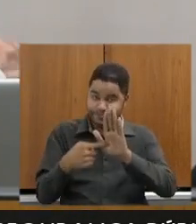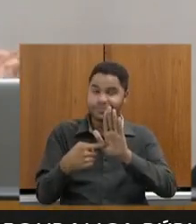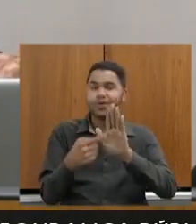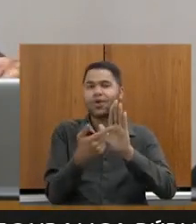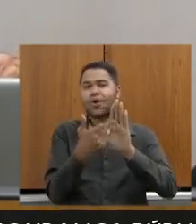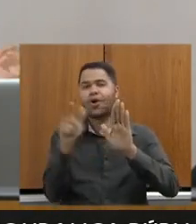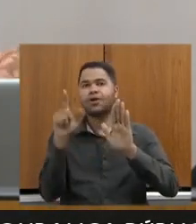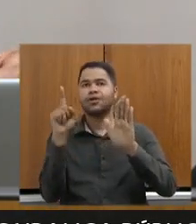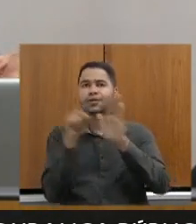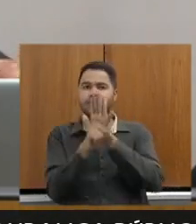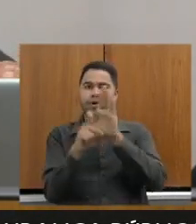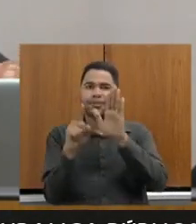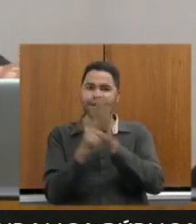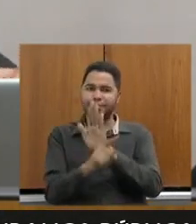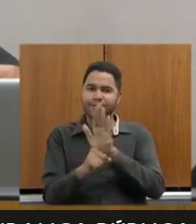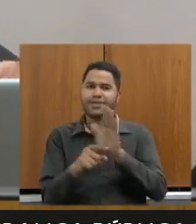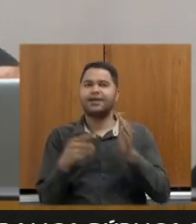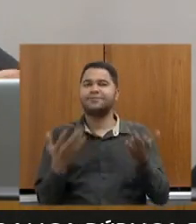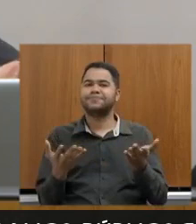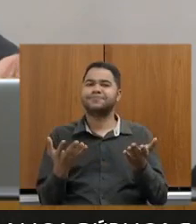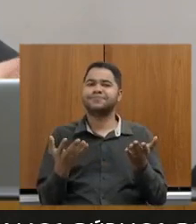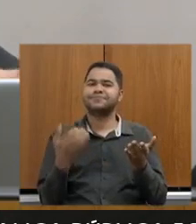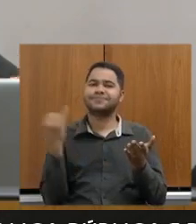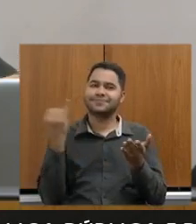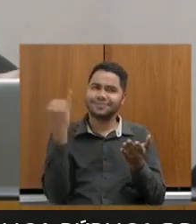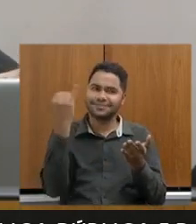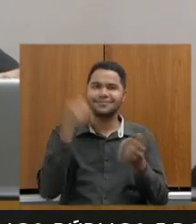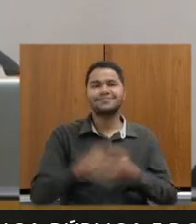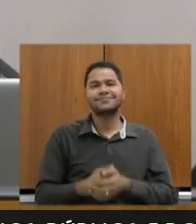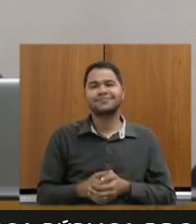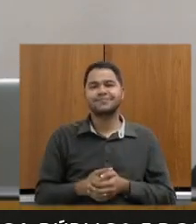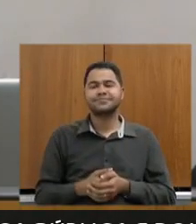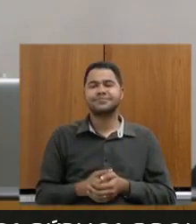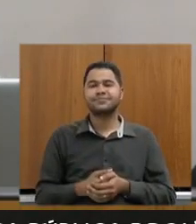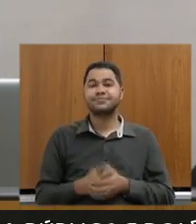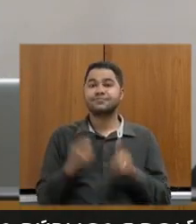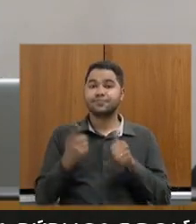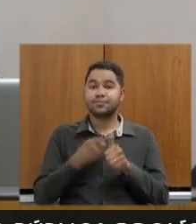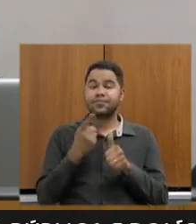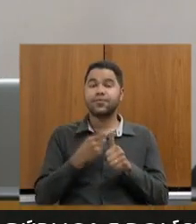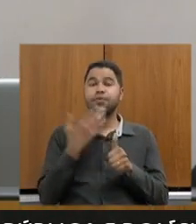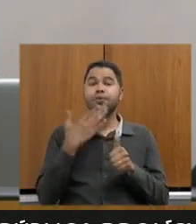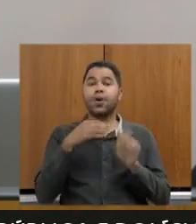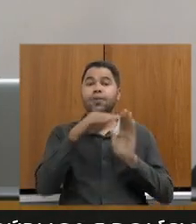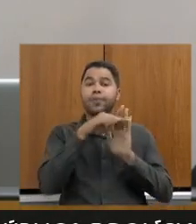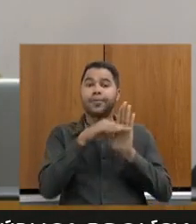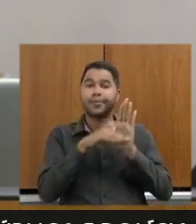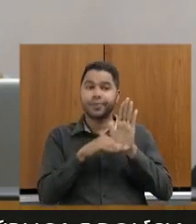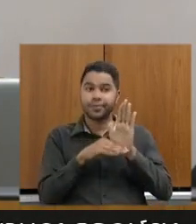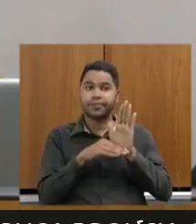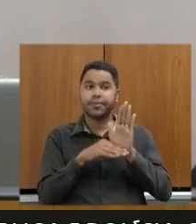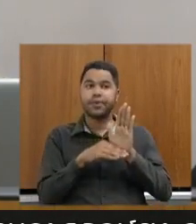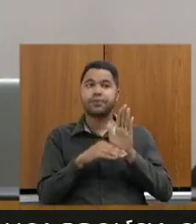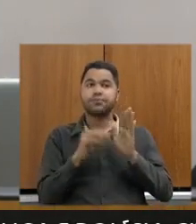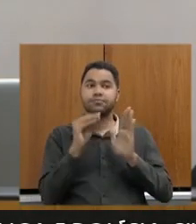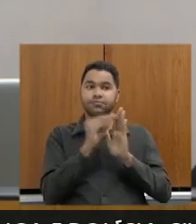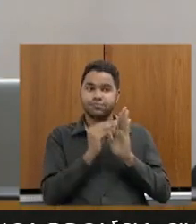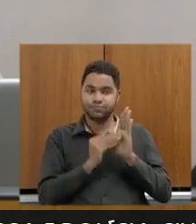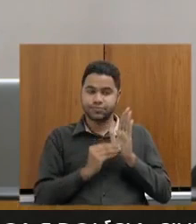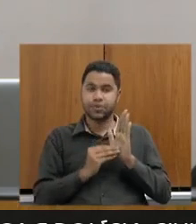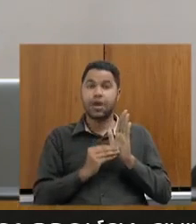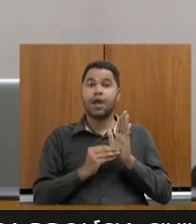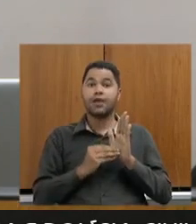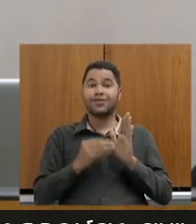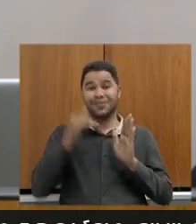outras duas questões é muito importante que tá é a primeira quais as medidas adotadas visando a prevenção